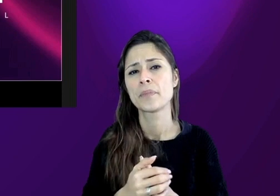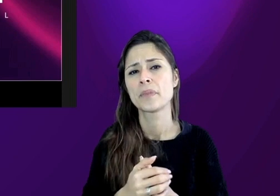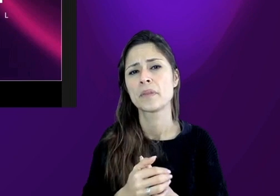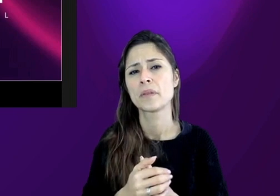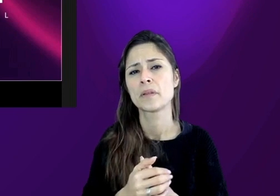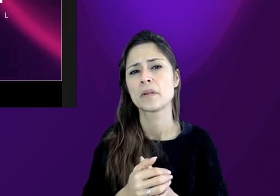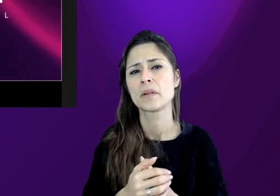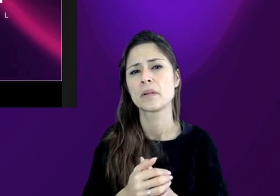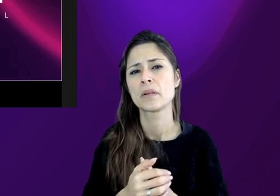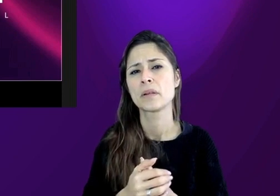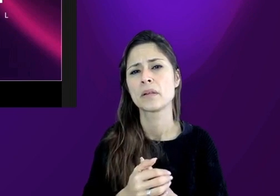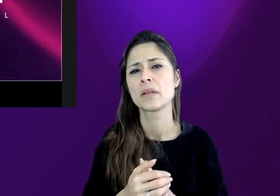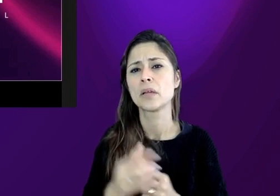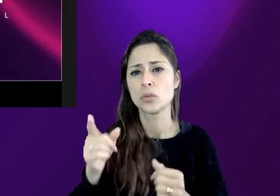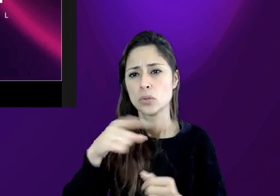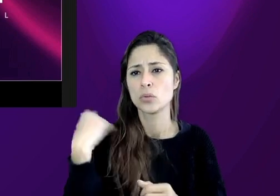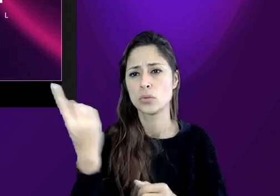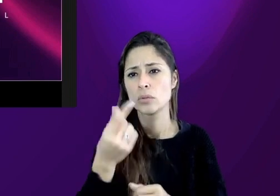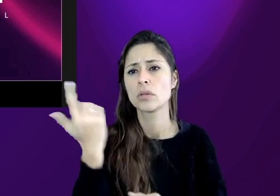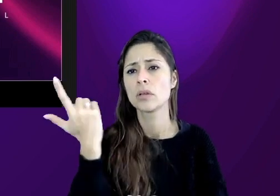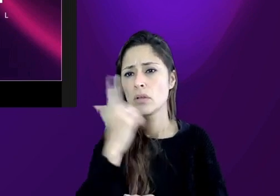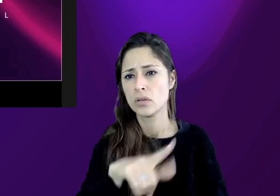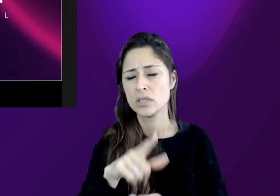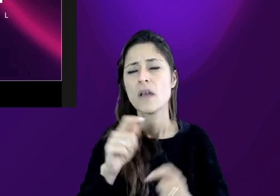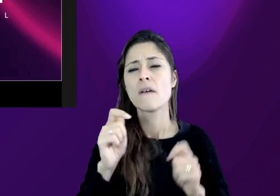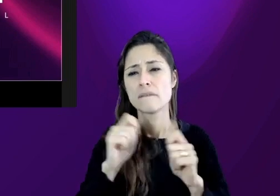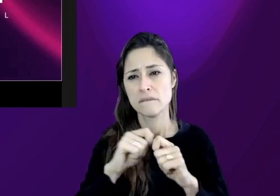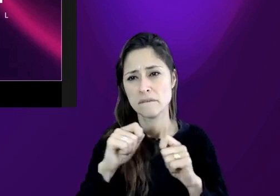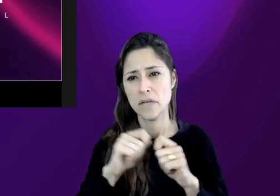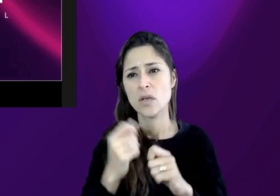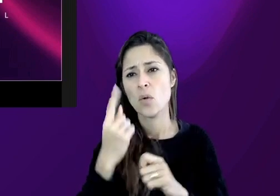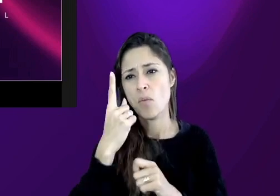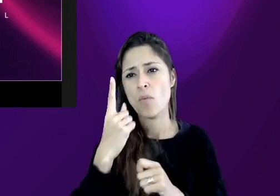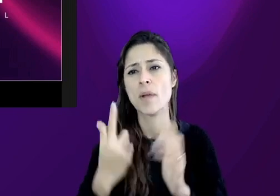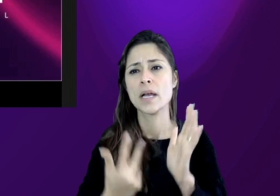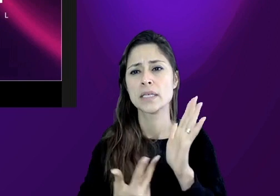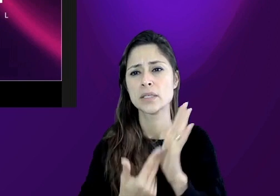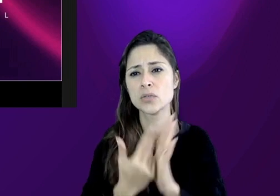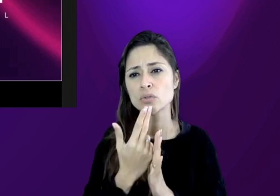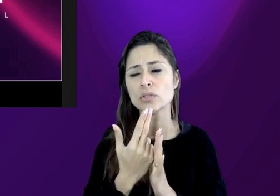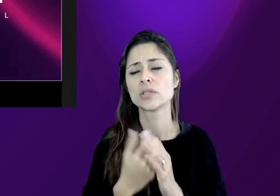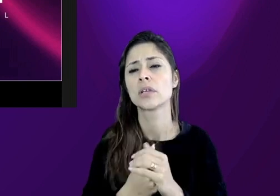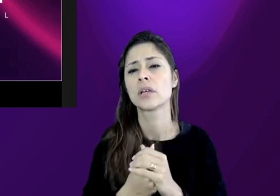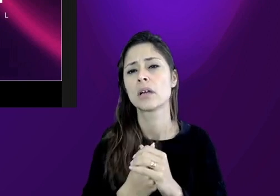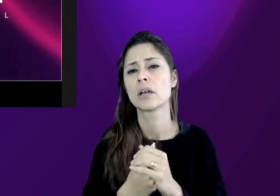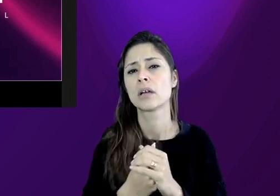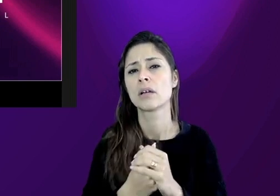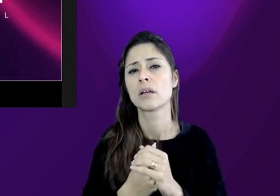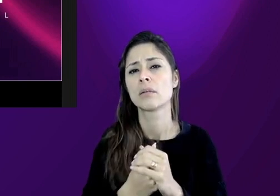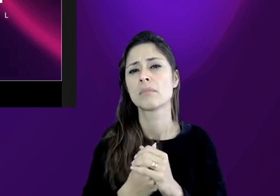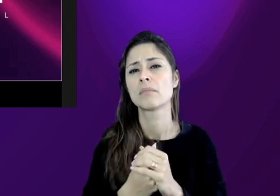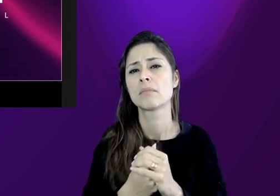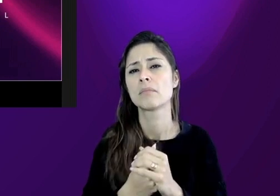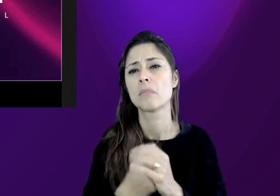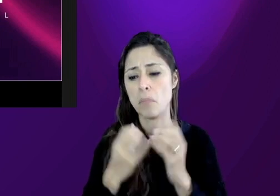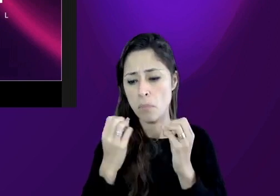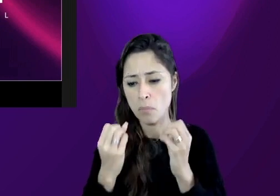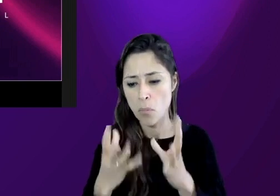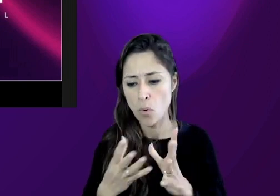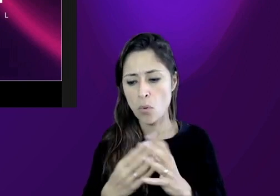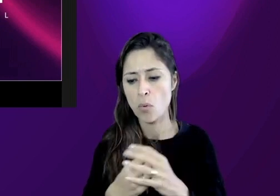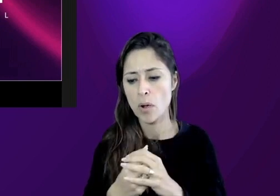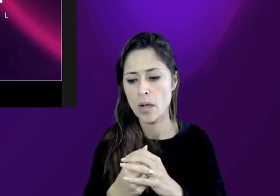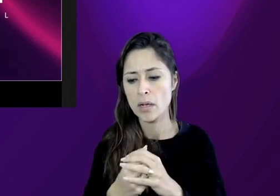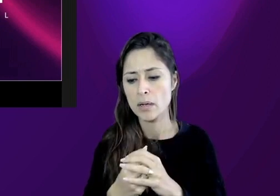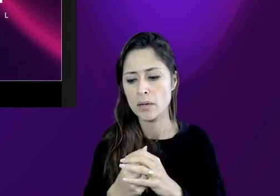a gente consegue fazer uma cirurgia pelo menos tão boa quanto,